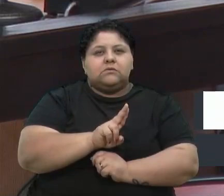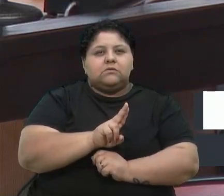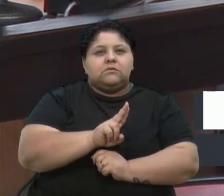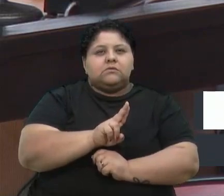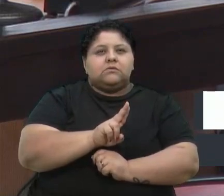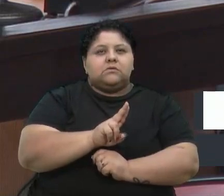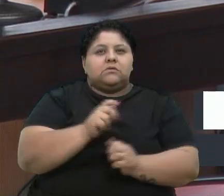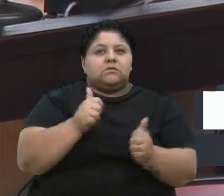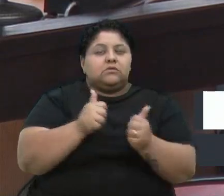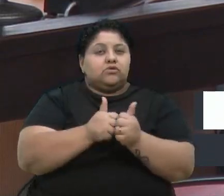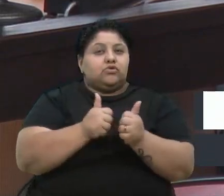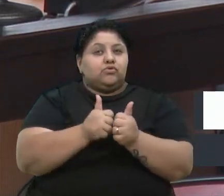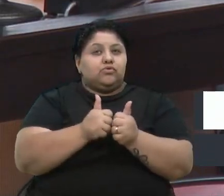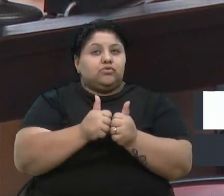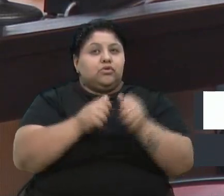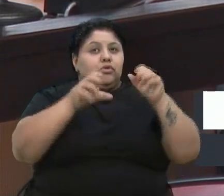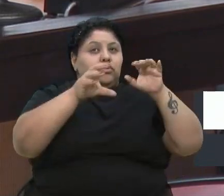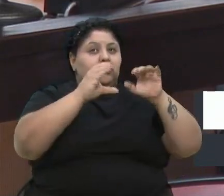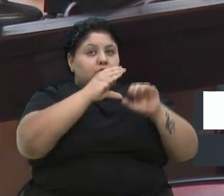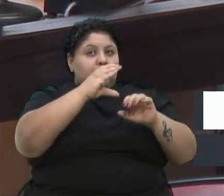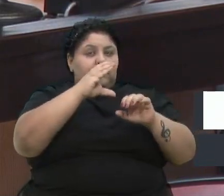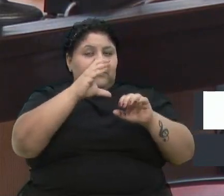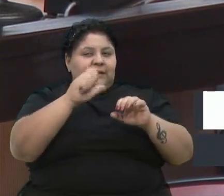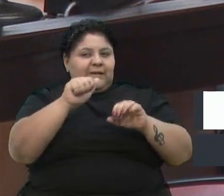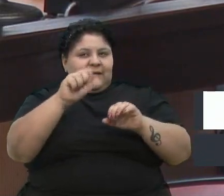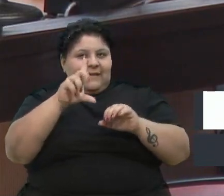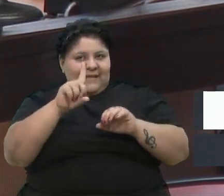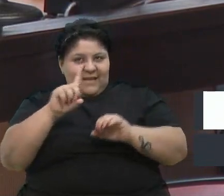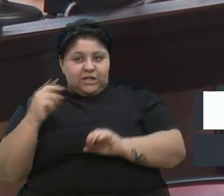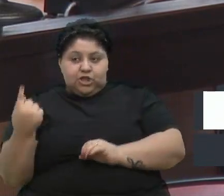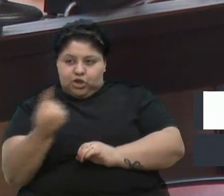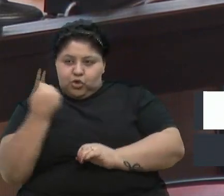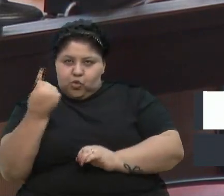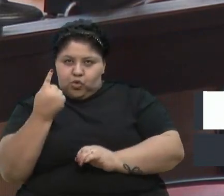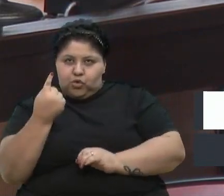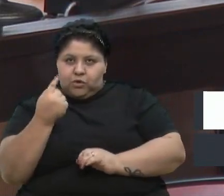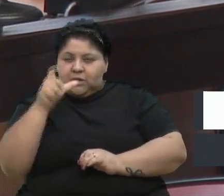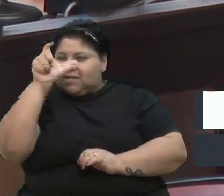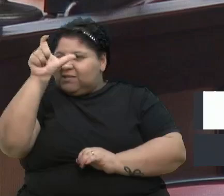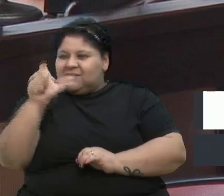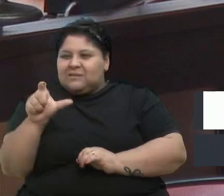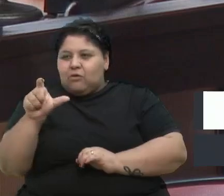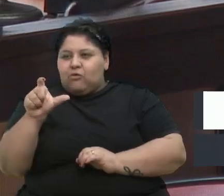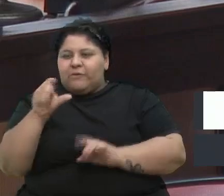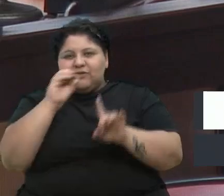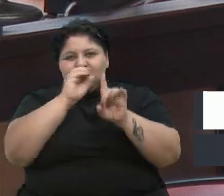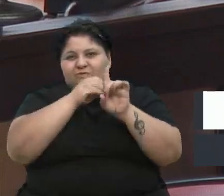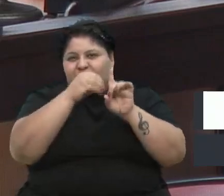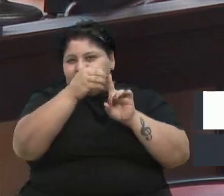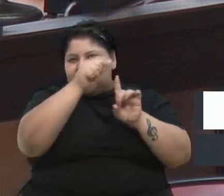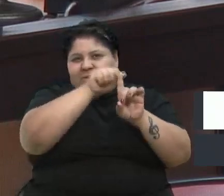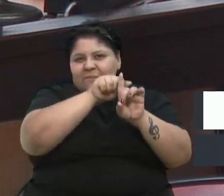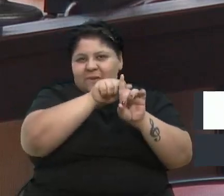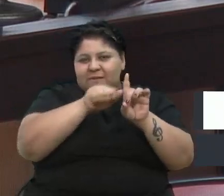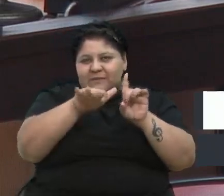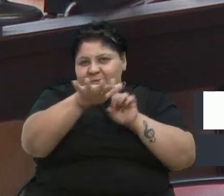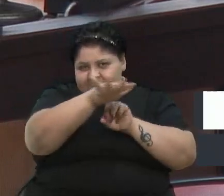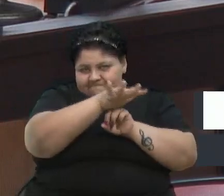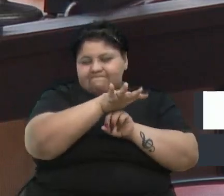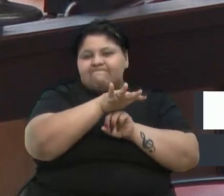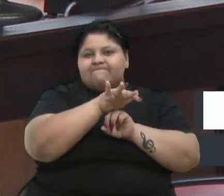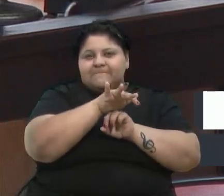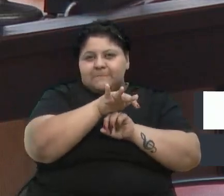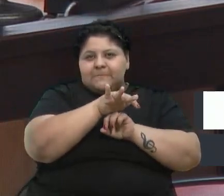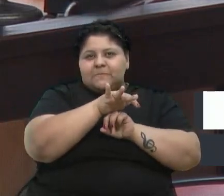através do cadastro único, destes benefícios, são pessoas realmente de vulnerabilidade social, vereador Meneguzzi.